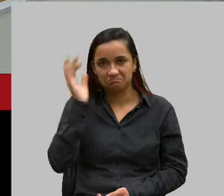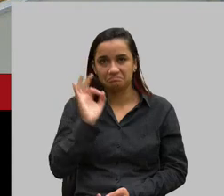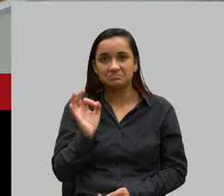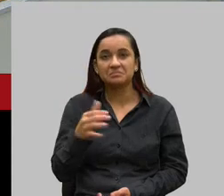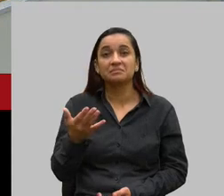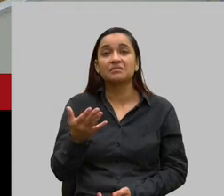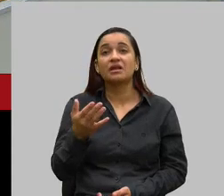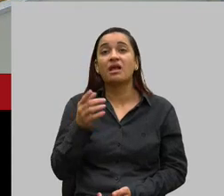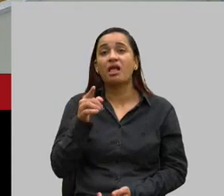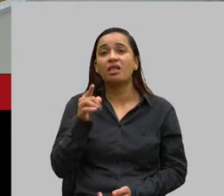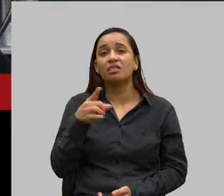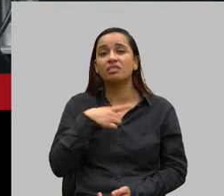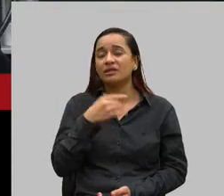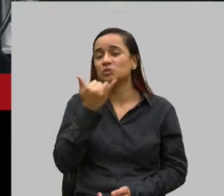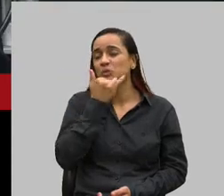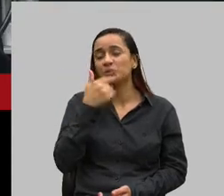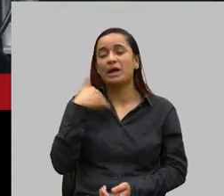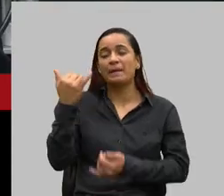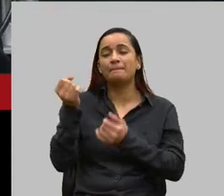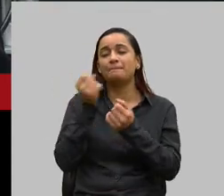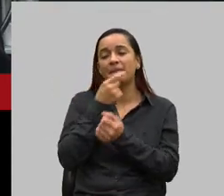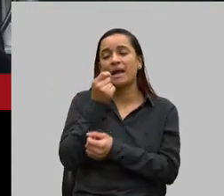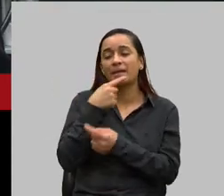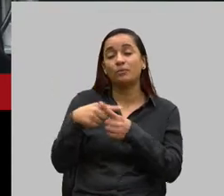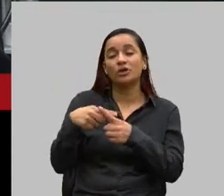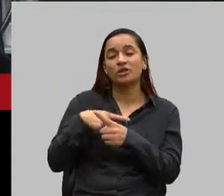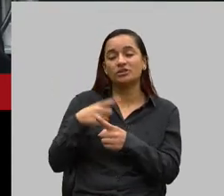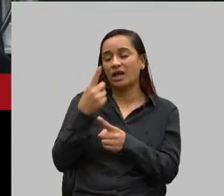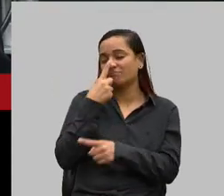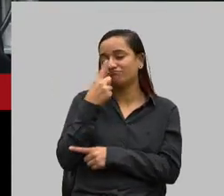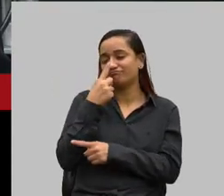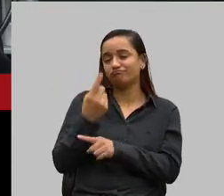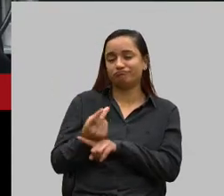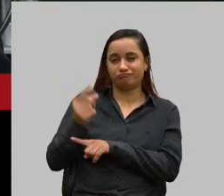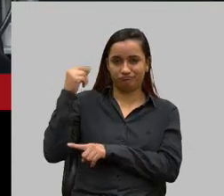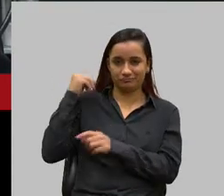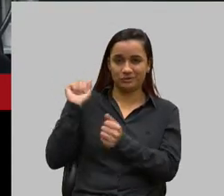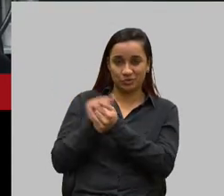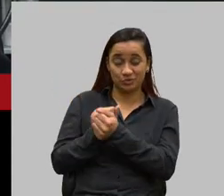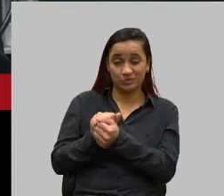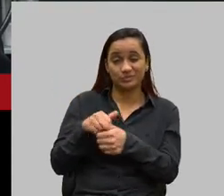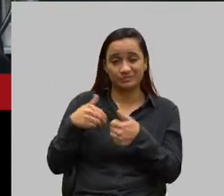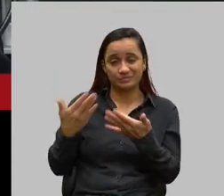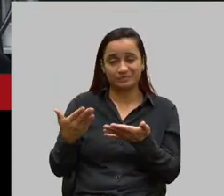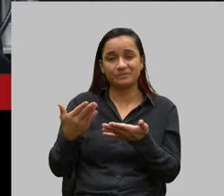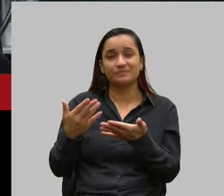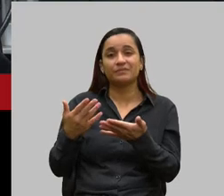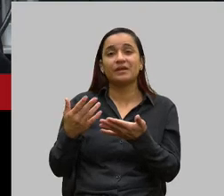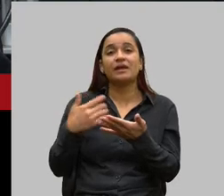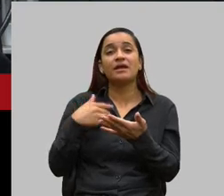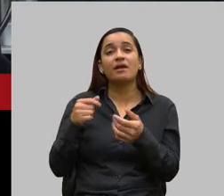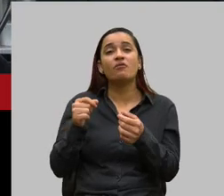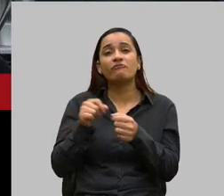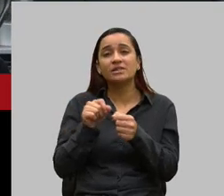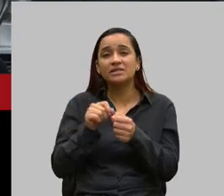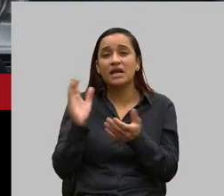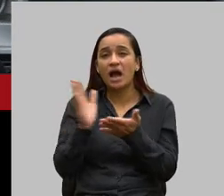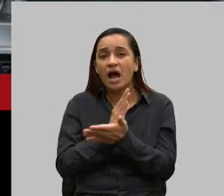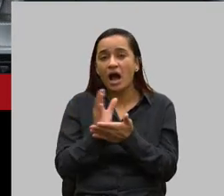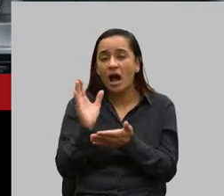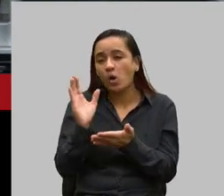com ele secretário passag eh eu gostaria aqui de tecer rapidamente alguns comentários primeiro